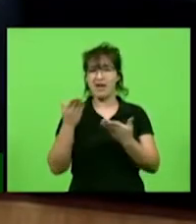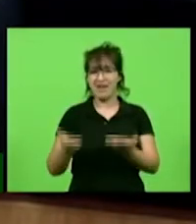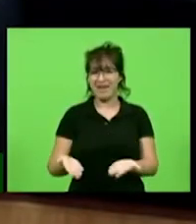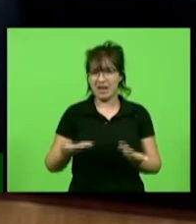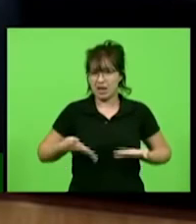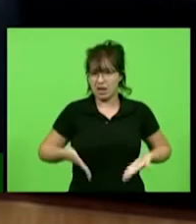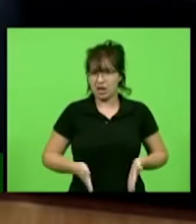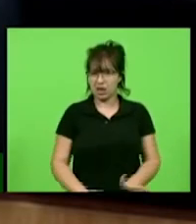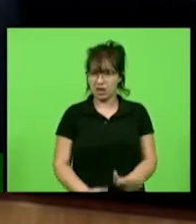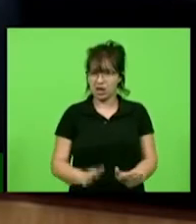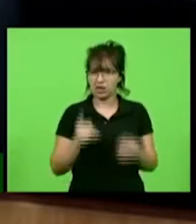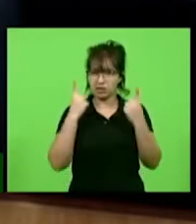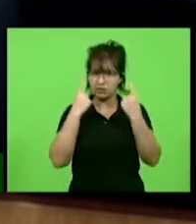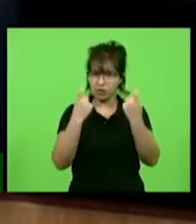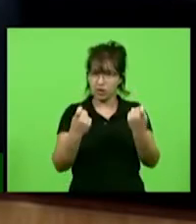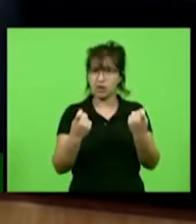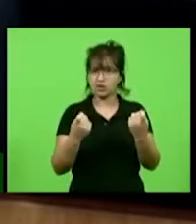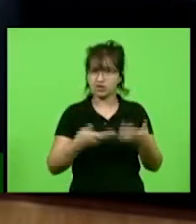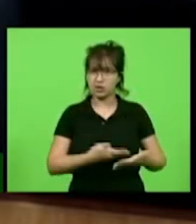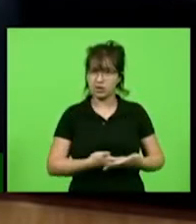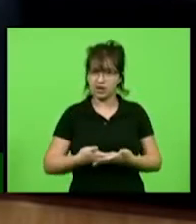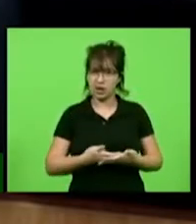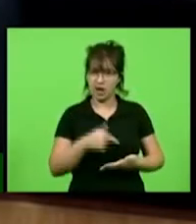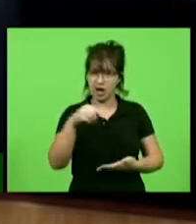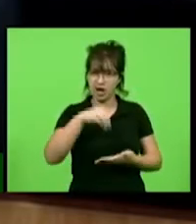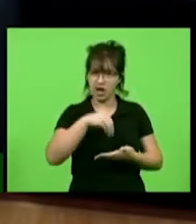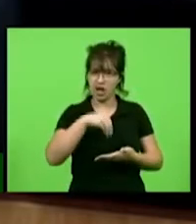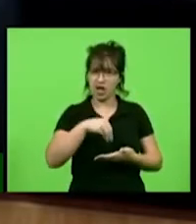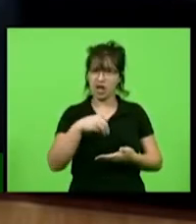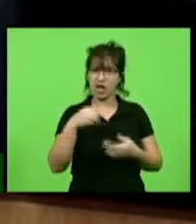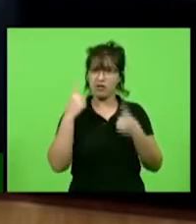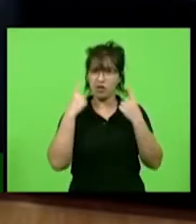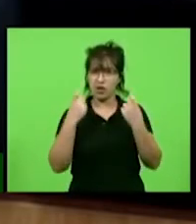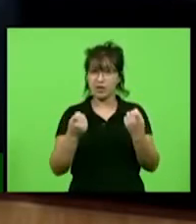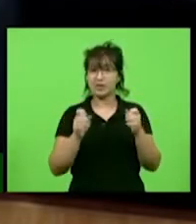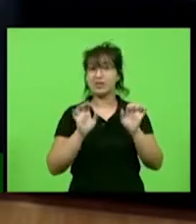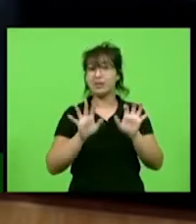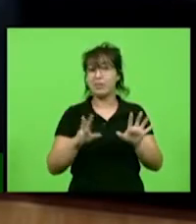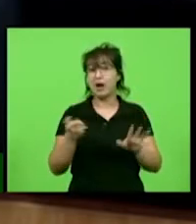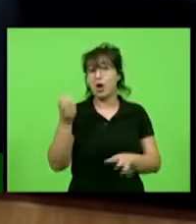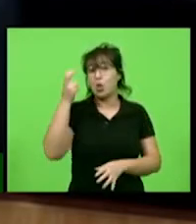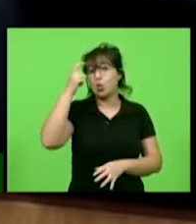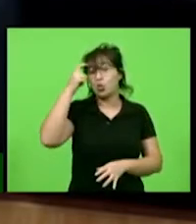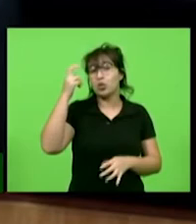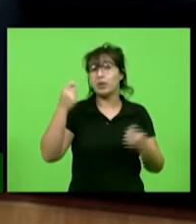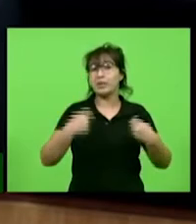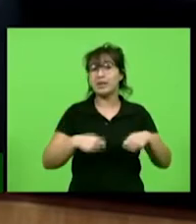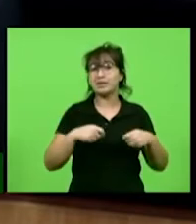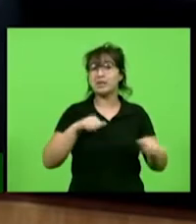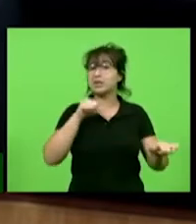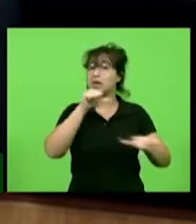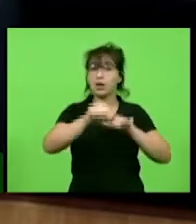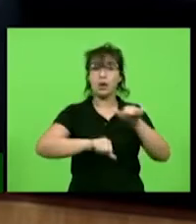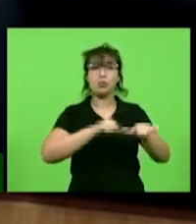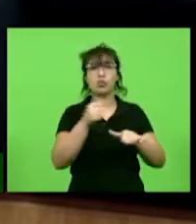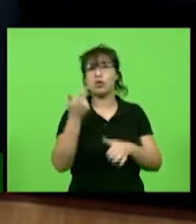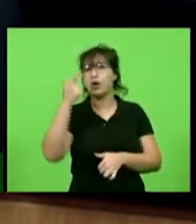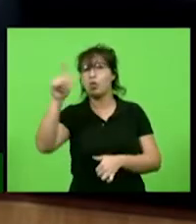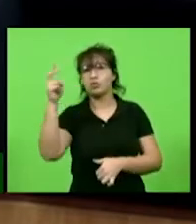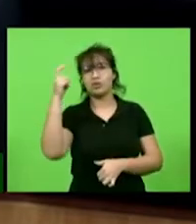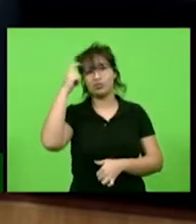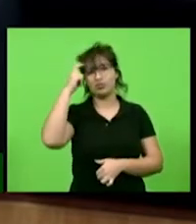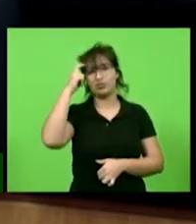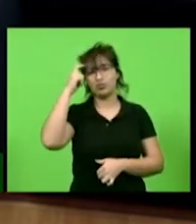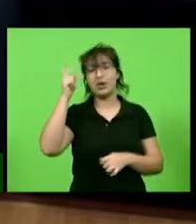violento, porém a cultura da violência, ela precisa ser substituída por uma outra cultura, que